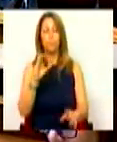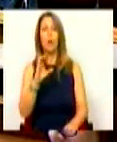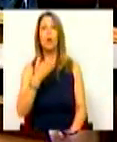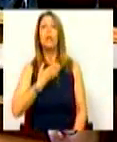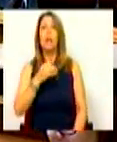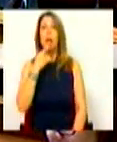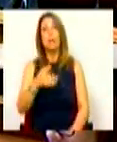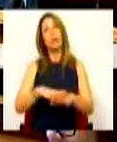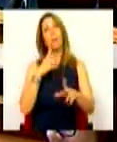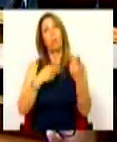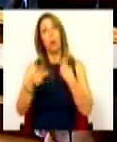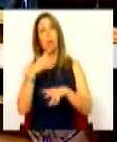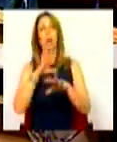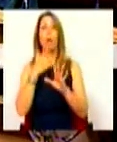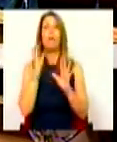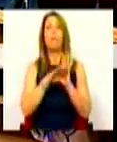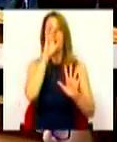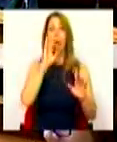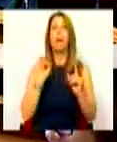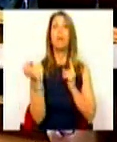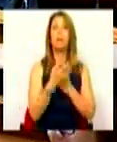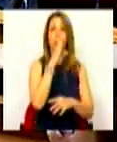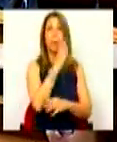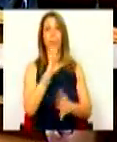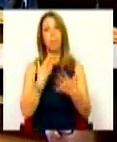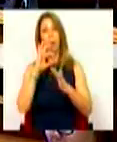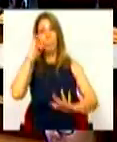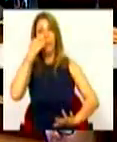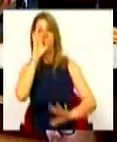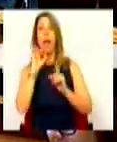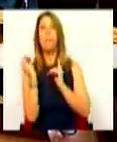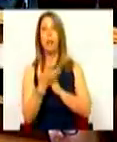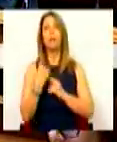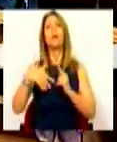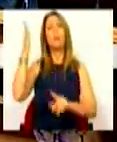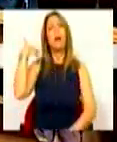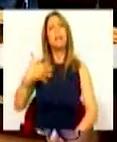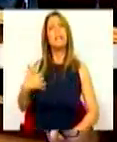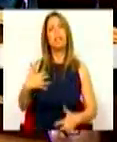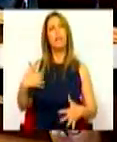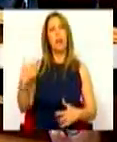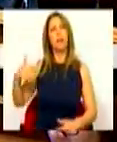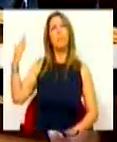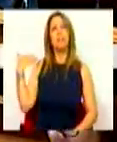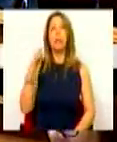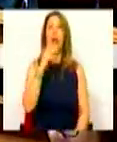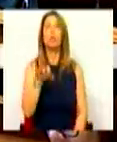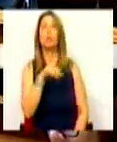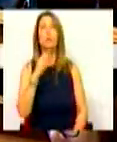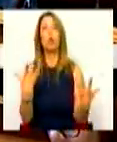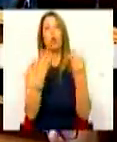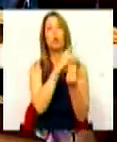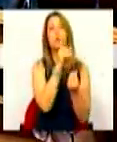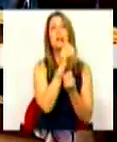fundo ambiental e do financiamento das práticas que são mais nocivas do ambiente, mas na sexta-feira passada, Assunção Cristas esteve com Zé Maria a tirar